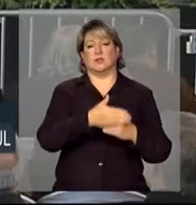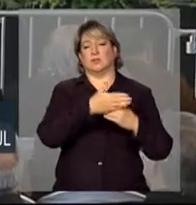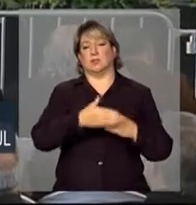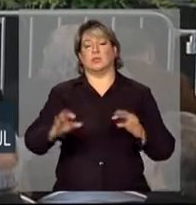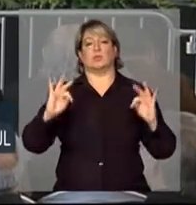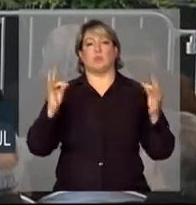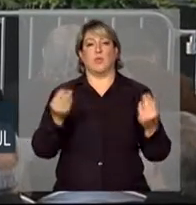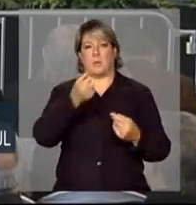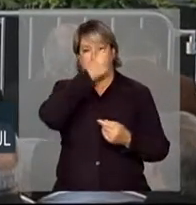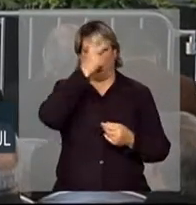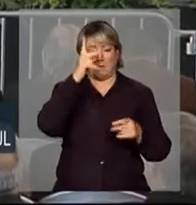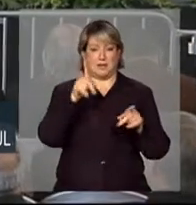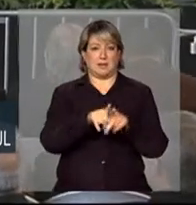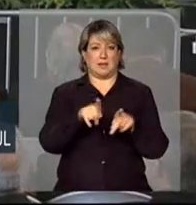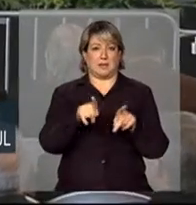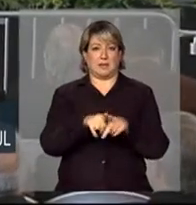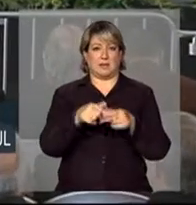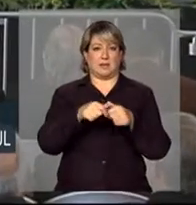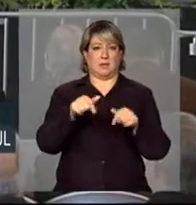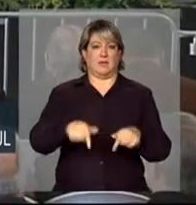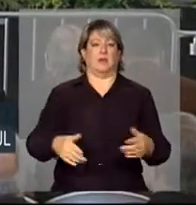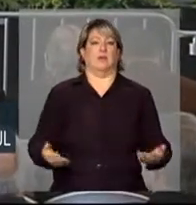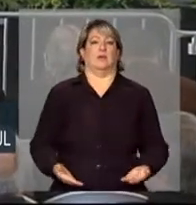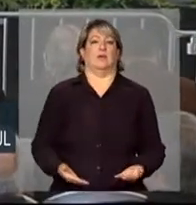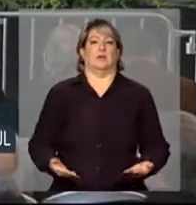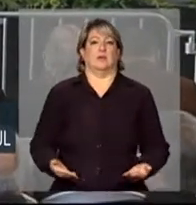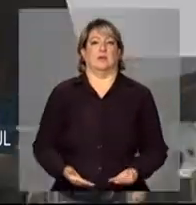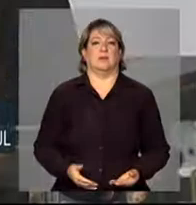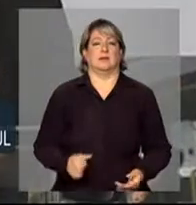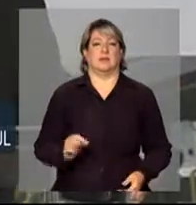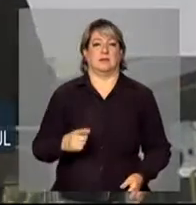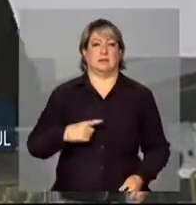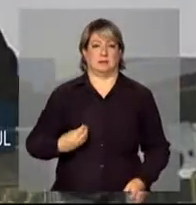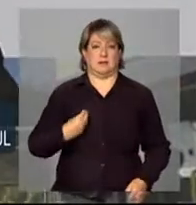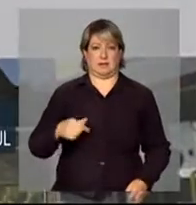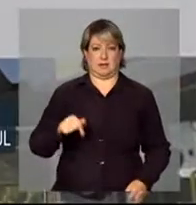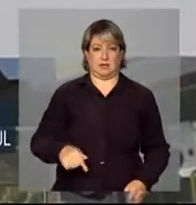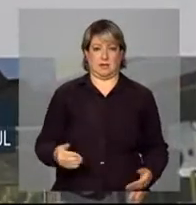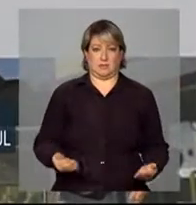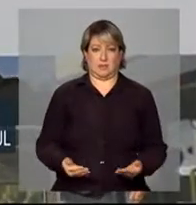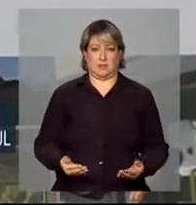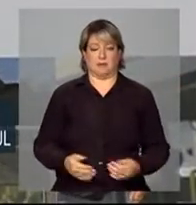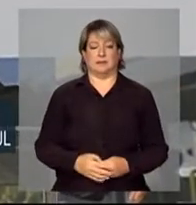todos os prefeitos e prefeitas aqui presentes.